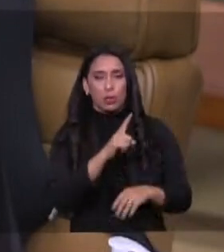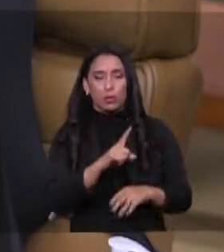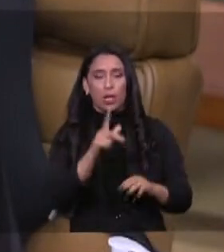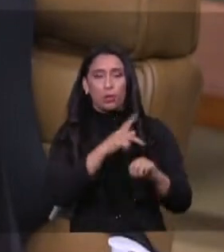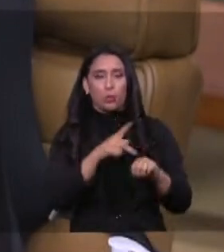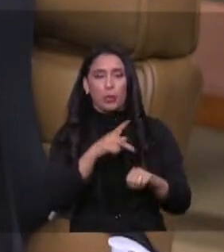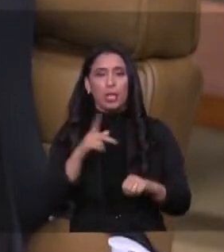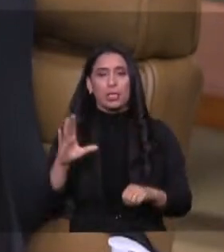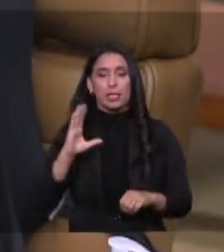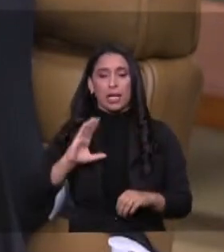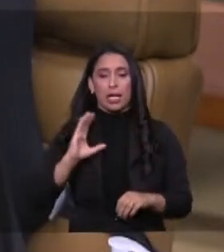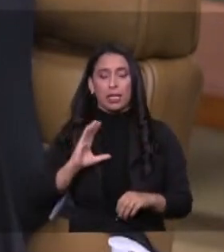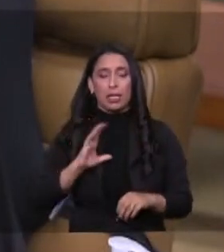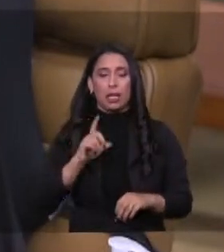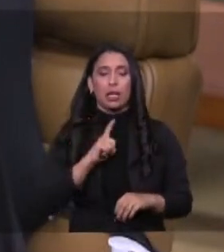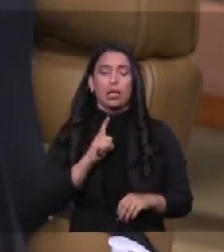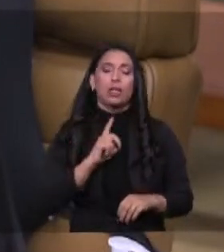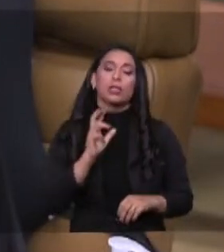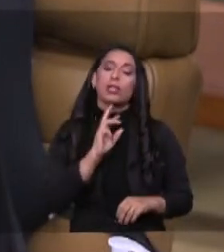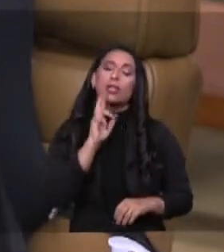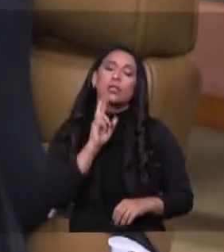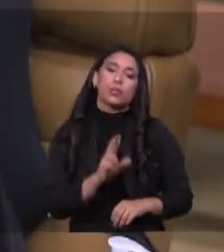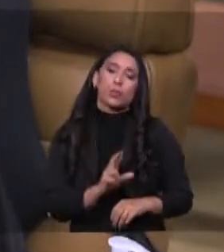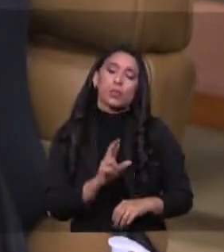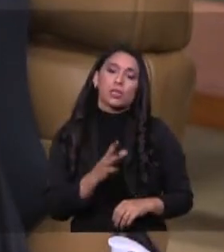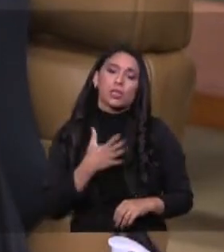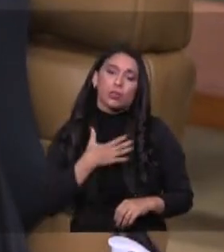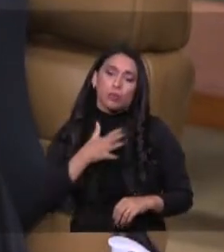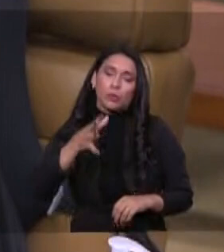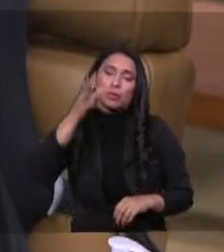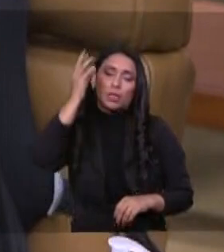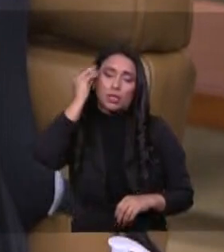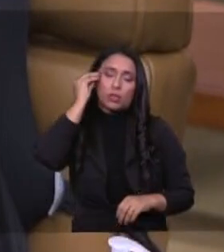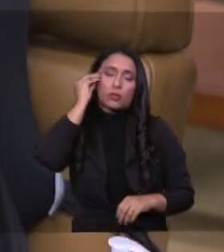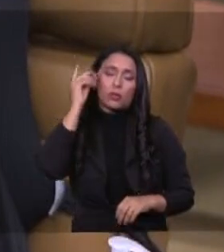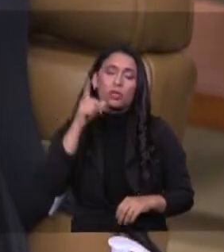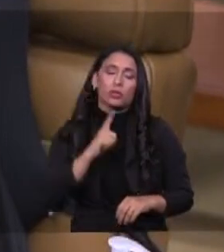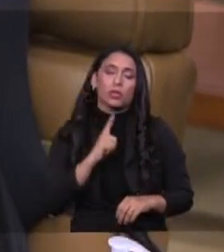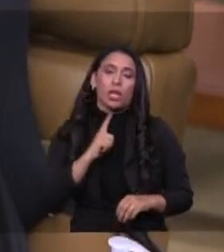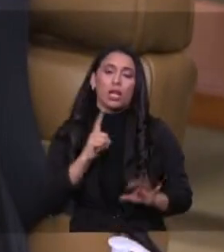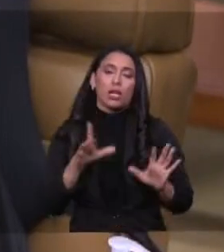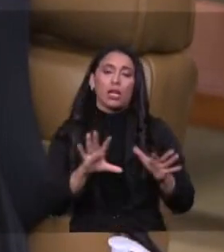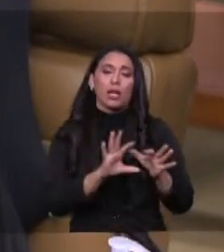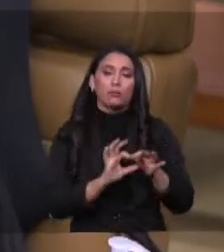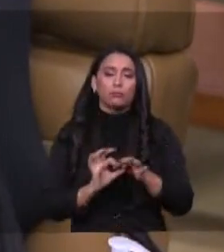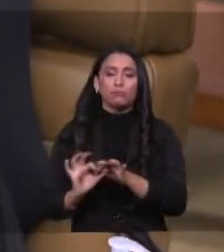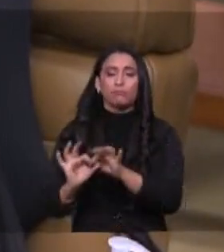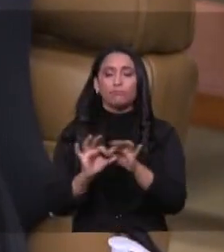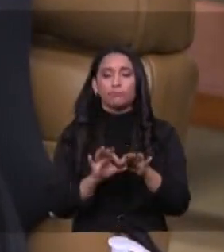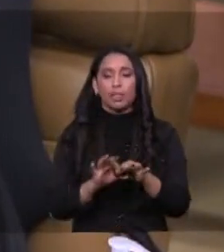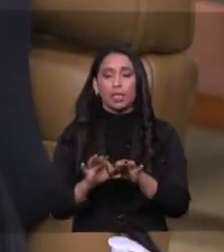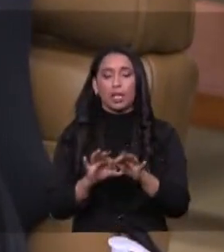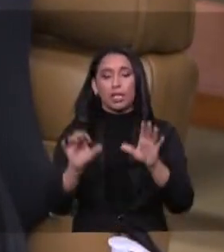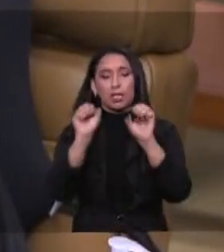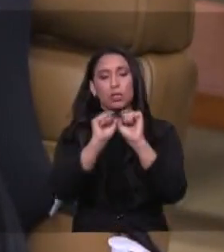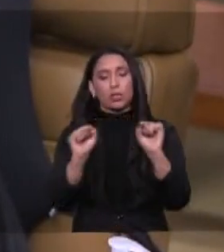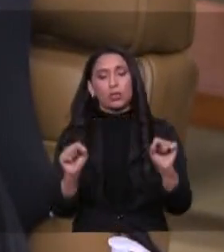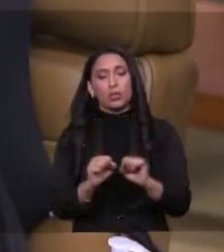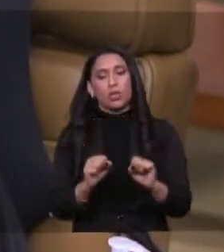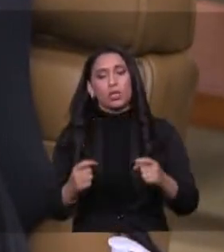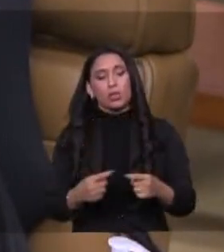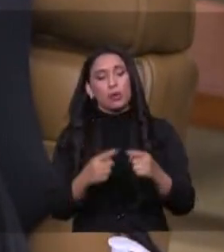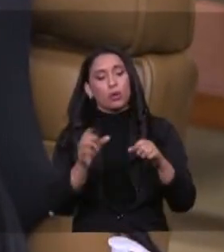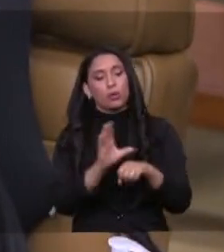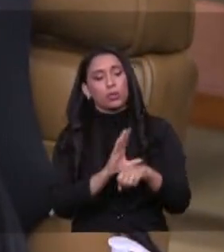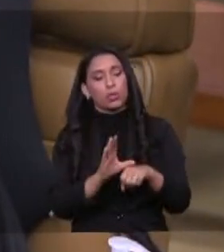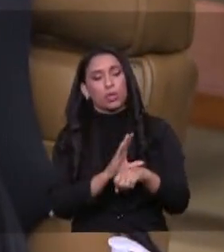Trata-se, portanto, de solução que, a meu sentir, garante a aplicação em sua integralidade do sistema constitucional